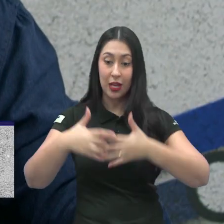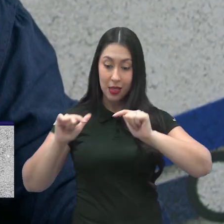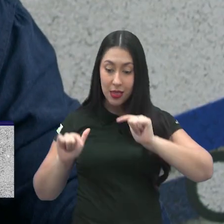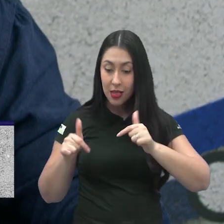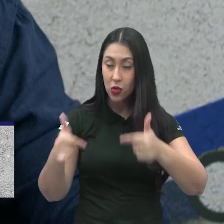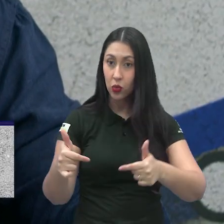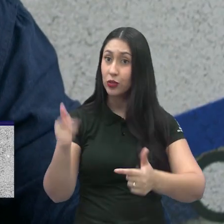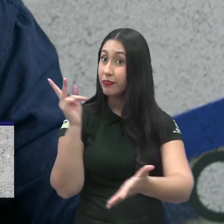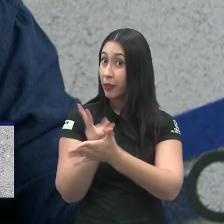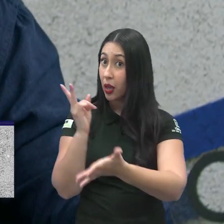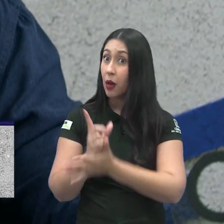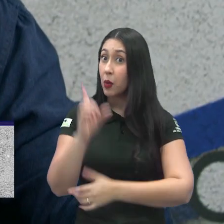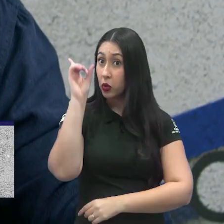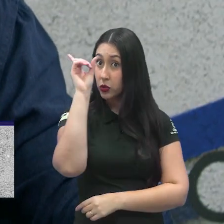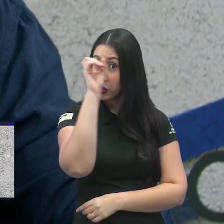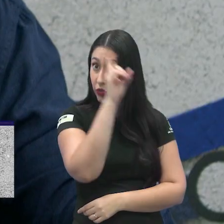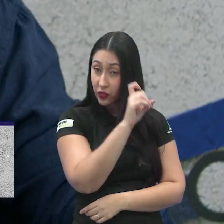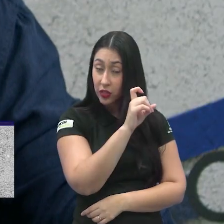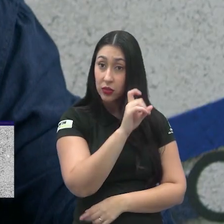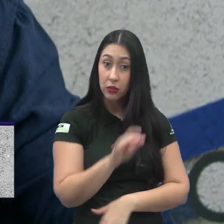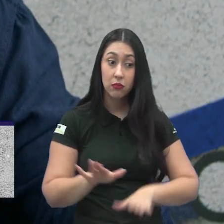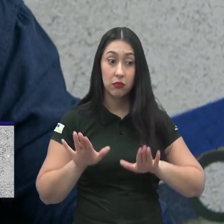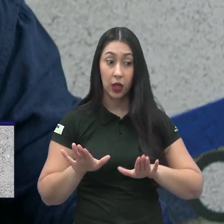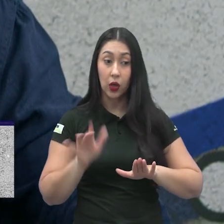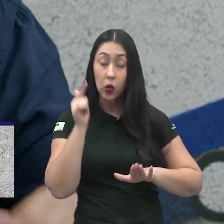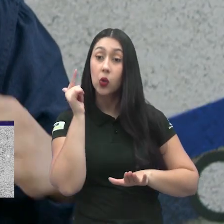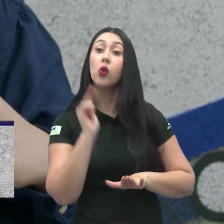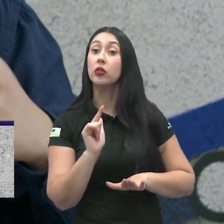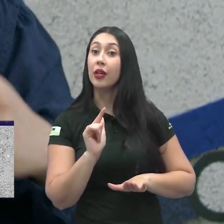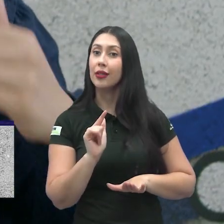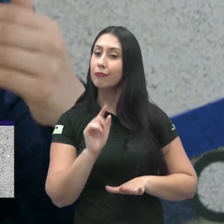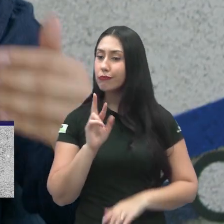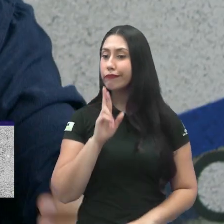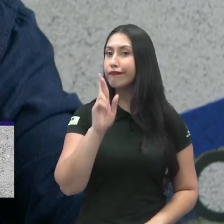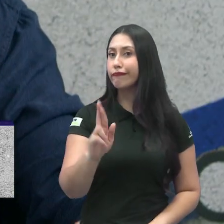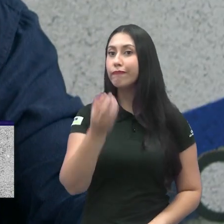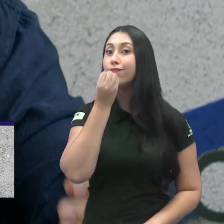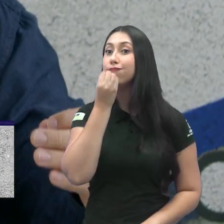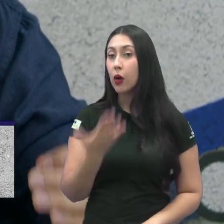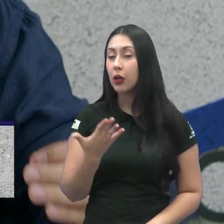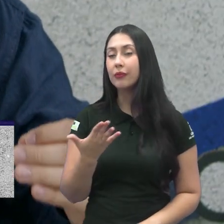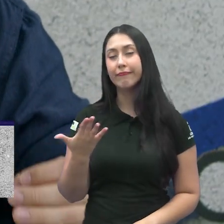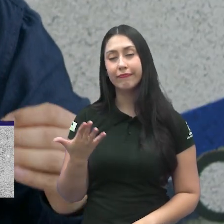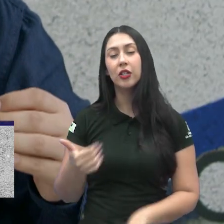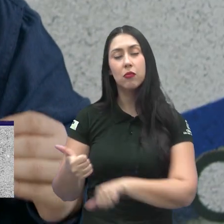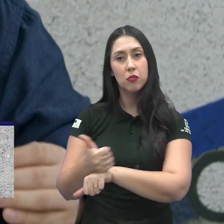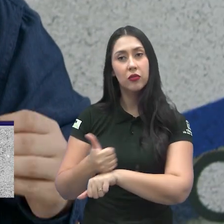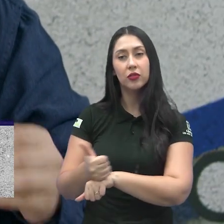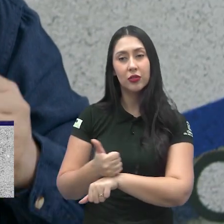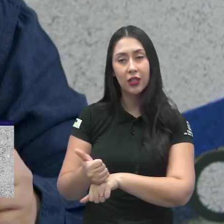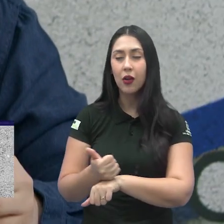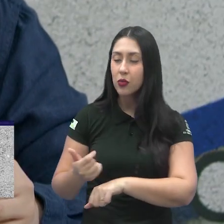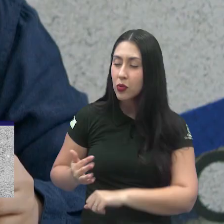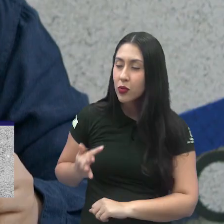em cenários mais complicados, mais por vezes estáveis e conseguem atingir bons resultados, são aqueles profissionais